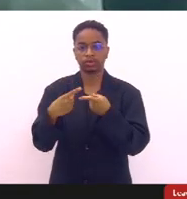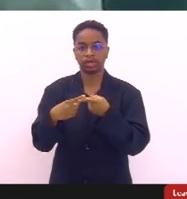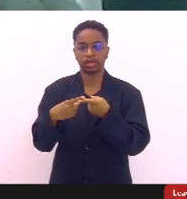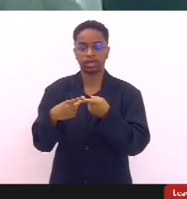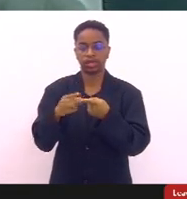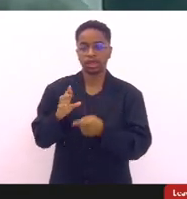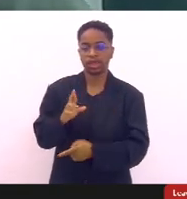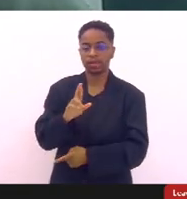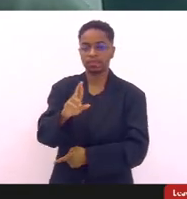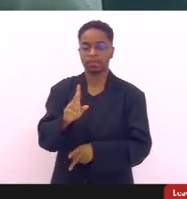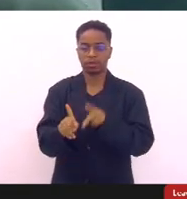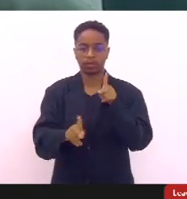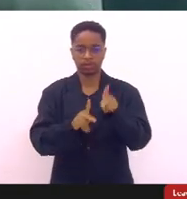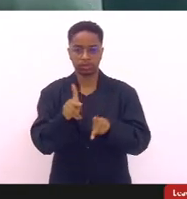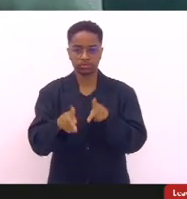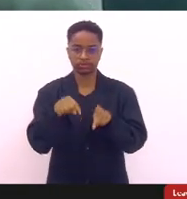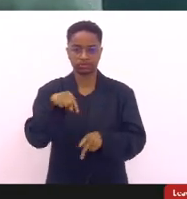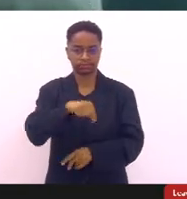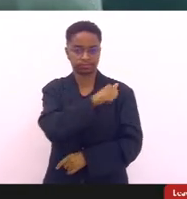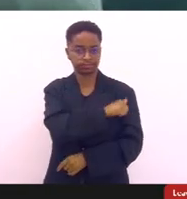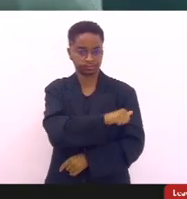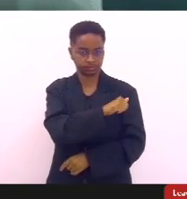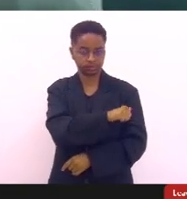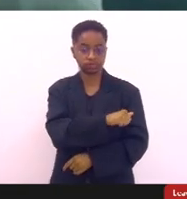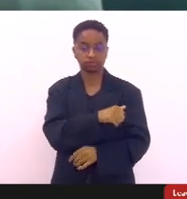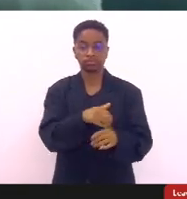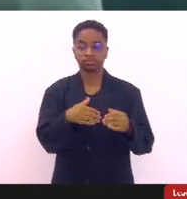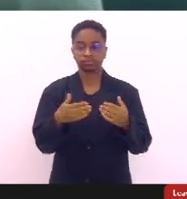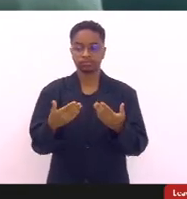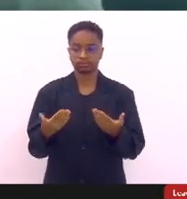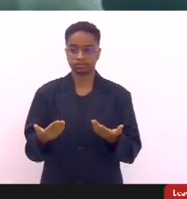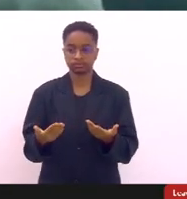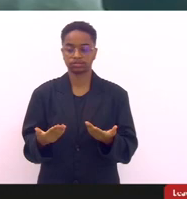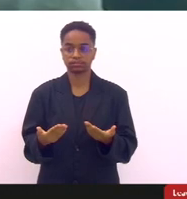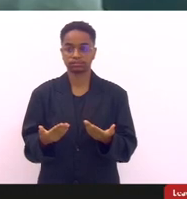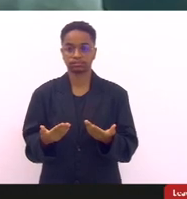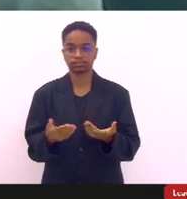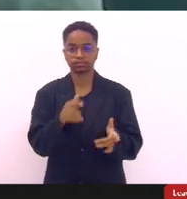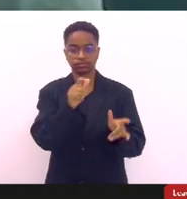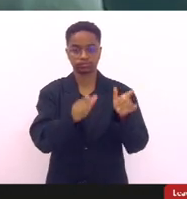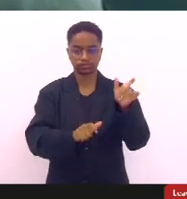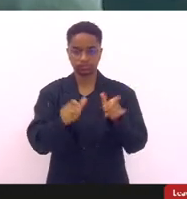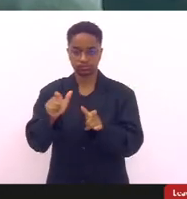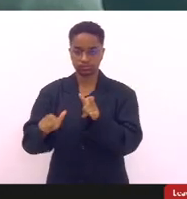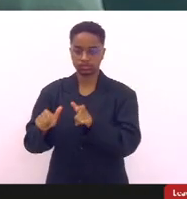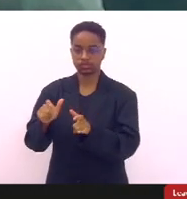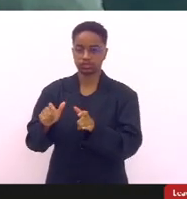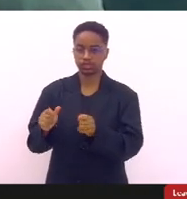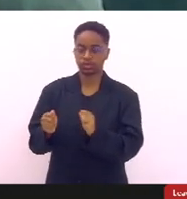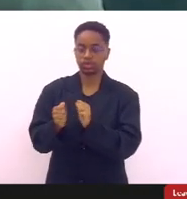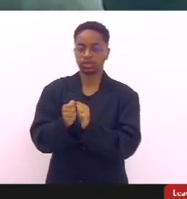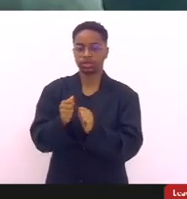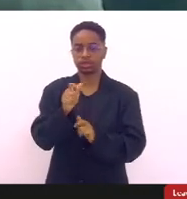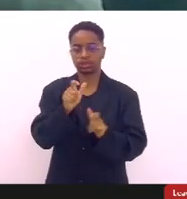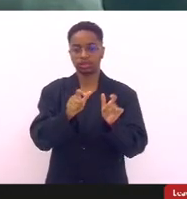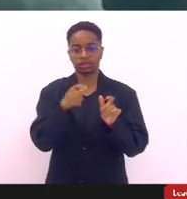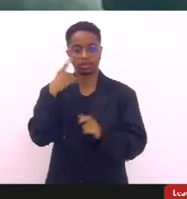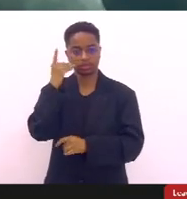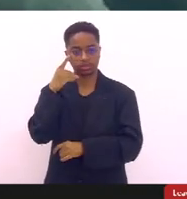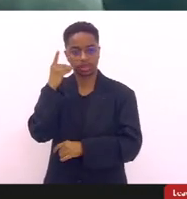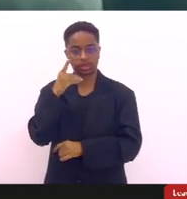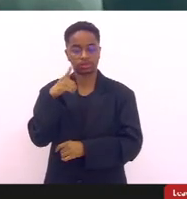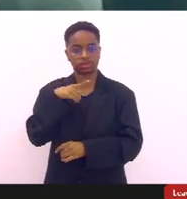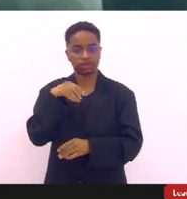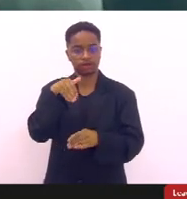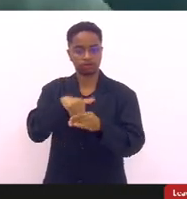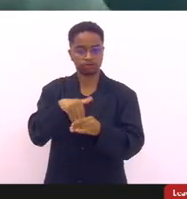LERJ representa a população do Rio de Janeiro, né, com as pessoas, com os deputados que são eleitos pelo voto democrático